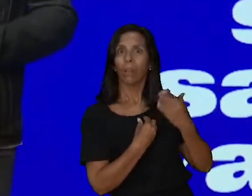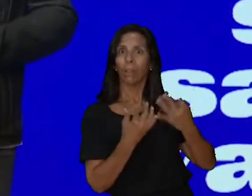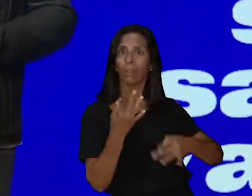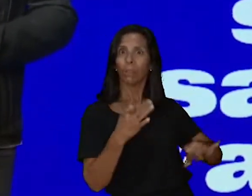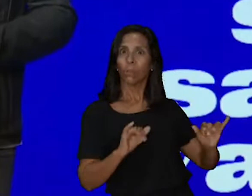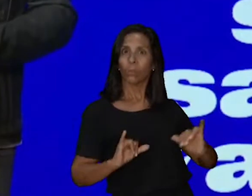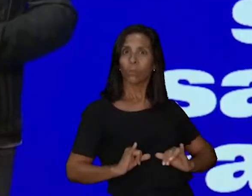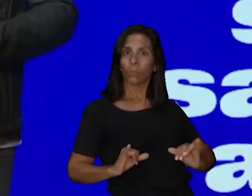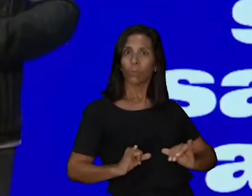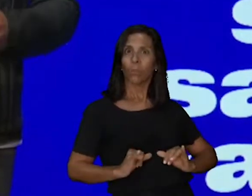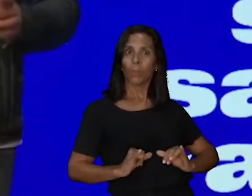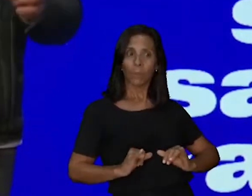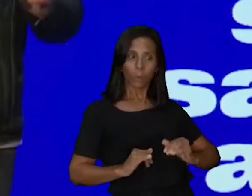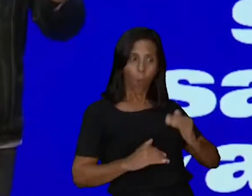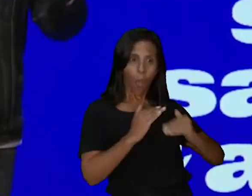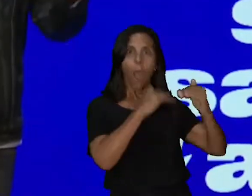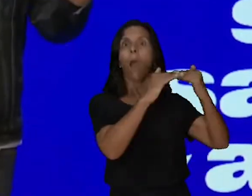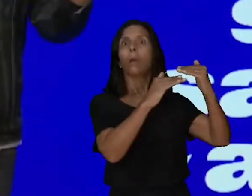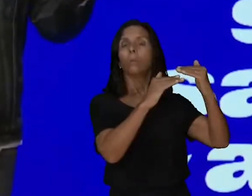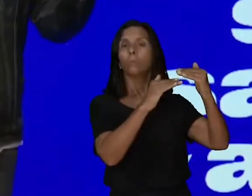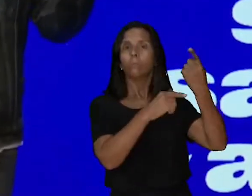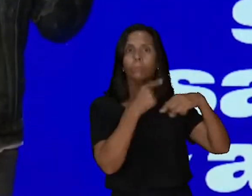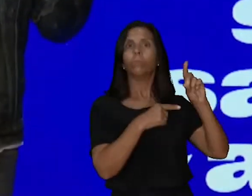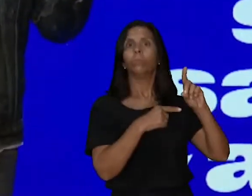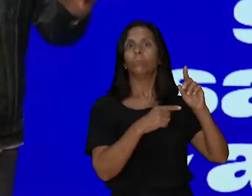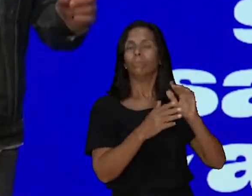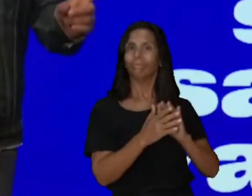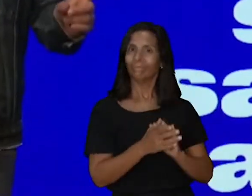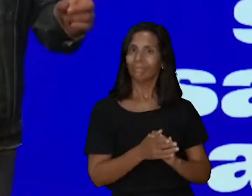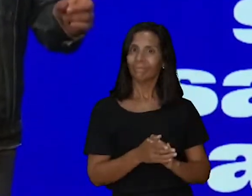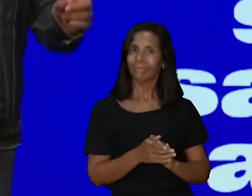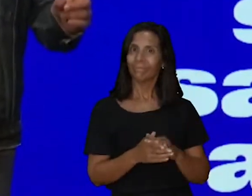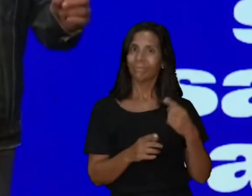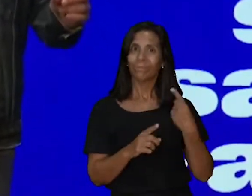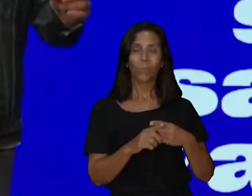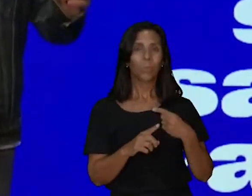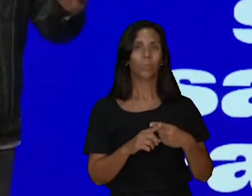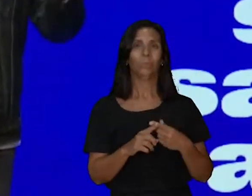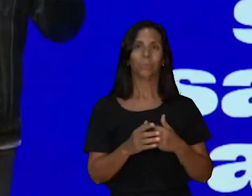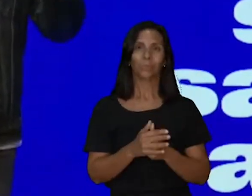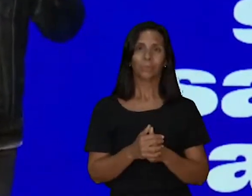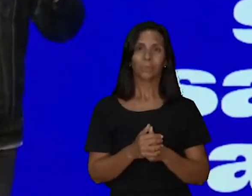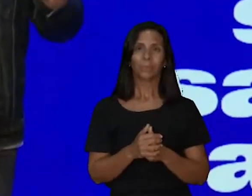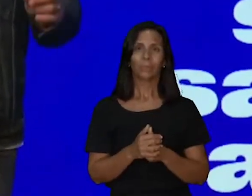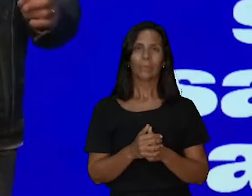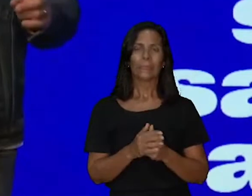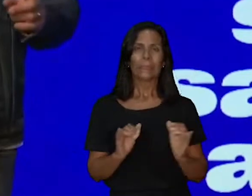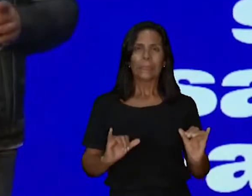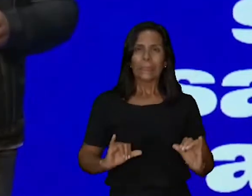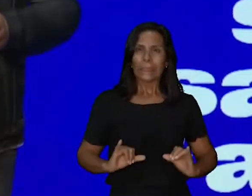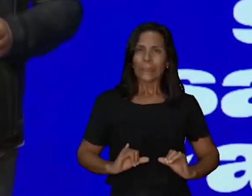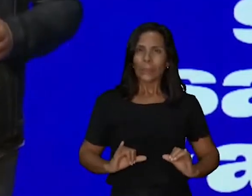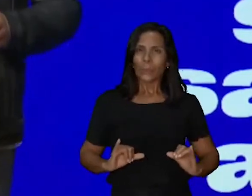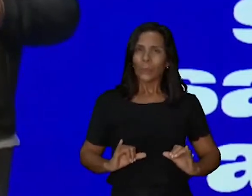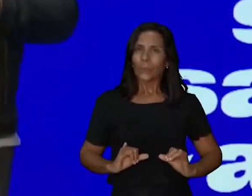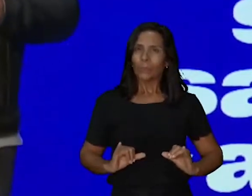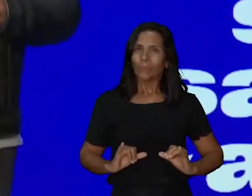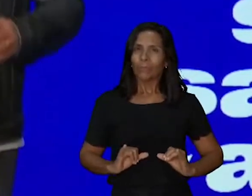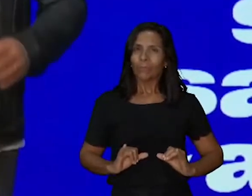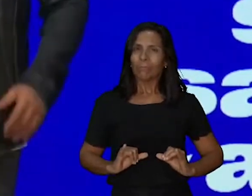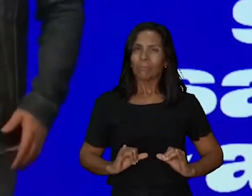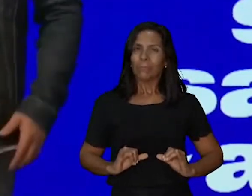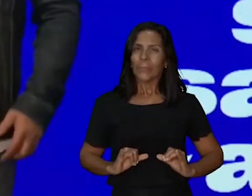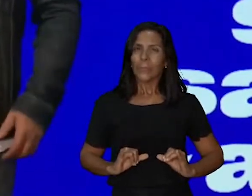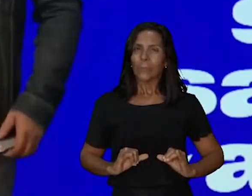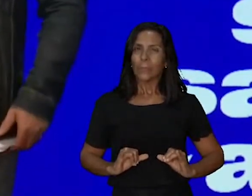processo. Porque não tem nada melhor do que sofrimento para me